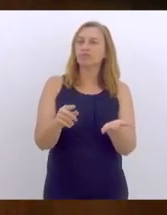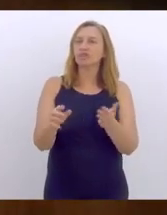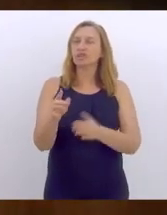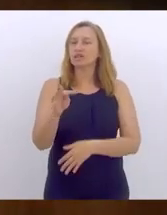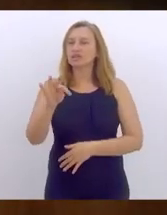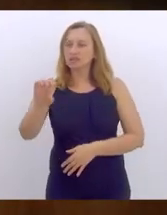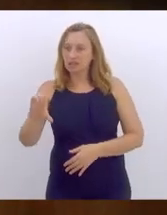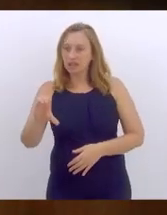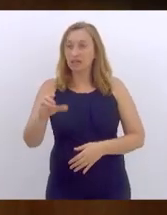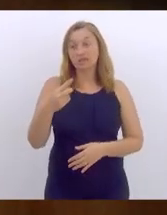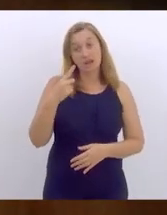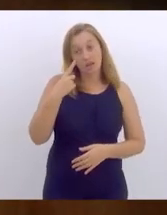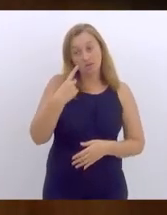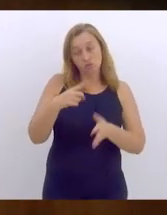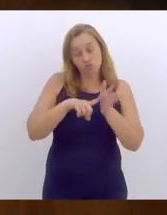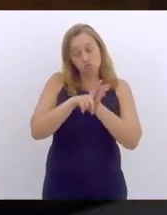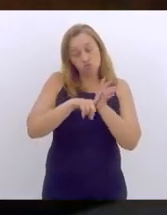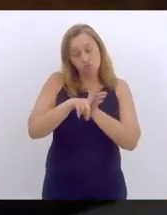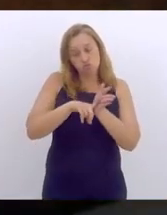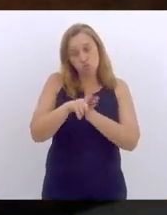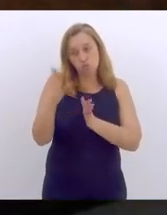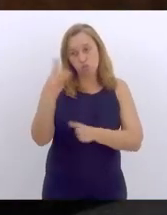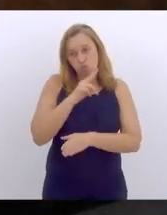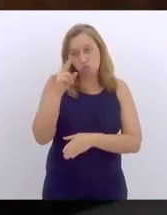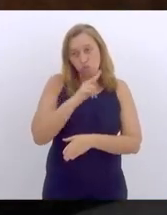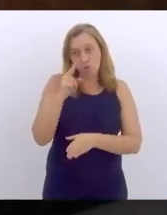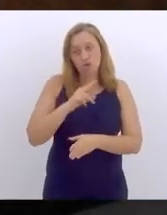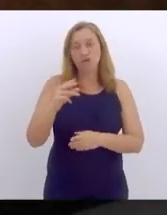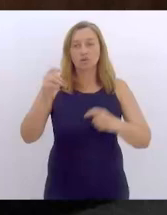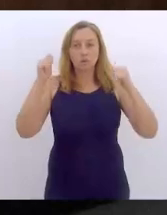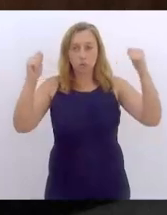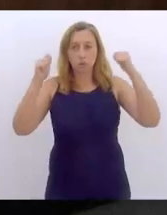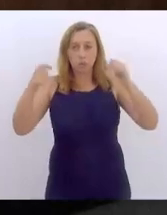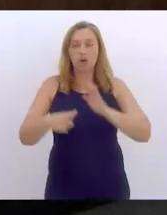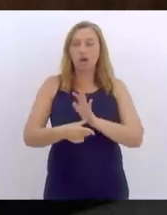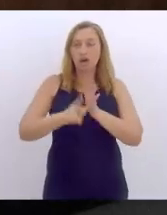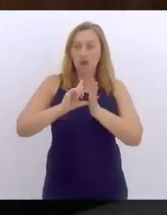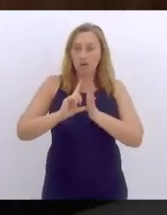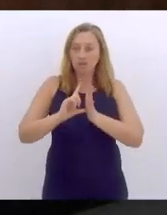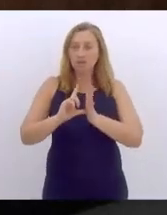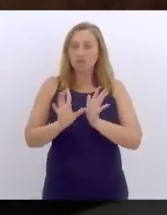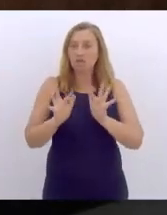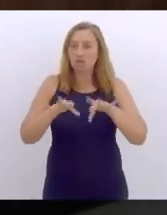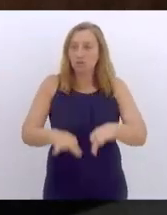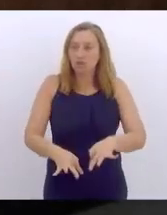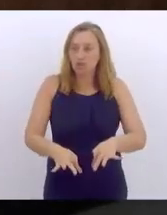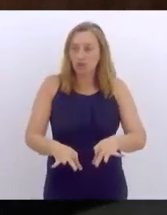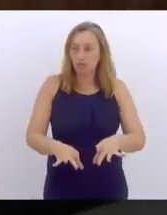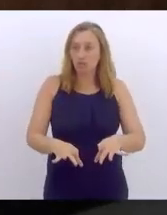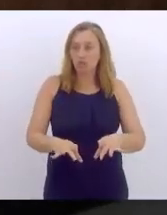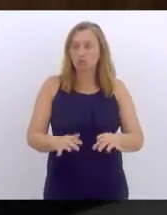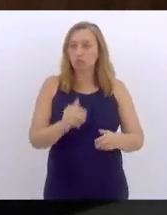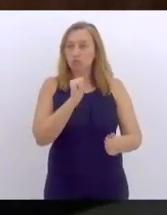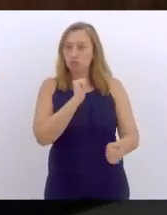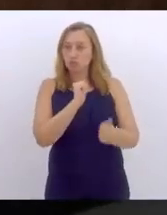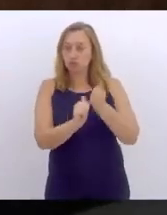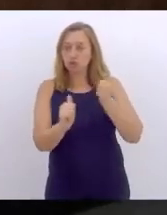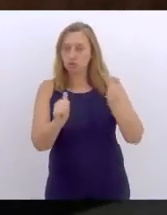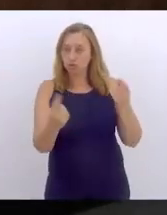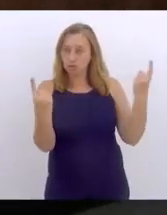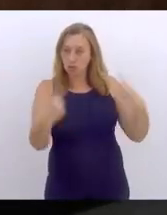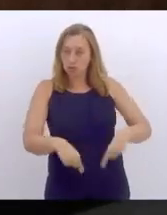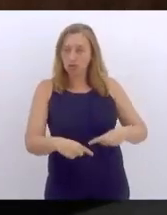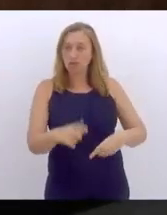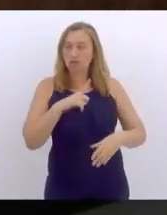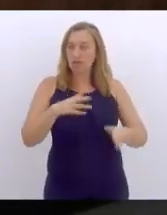será revisto rapidamente e as torcidas, antes do final do campeonato, terão acesso